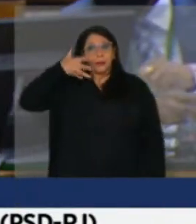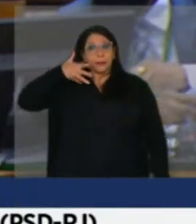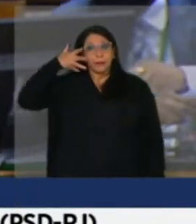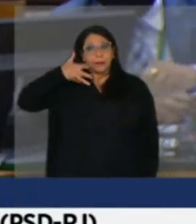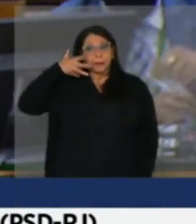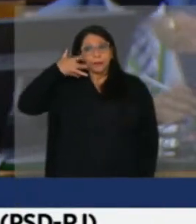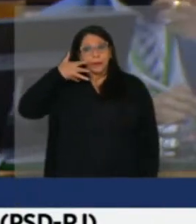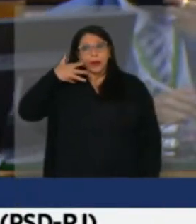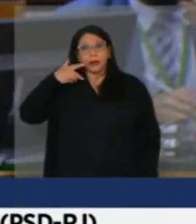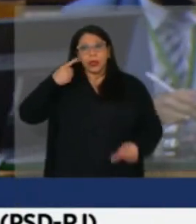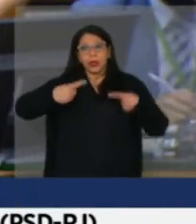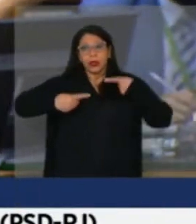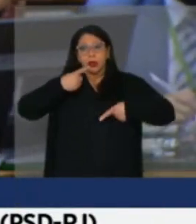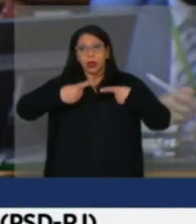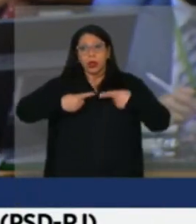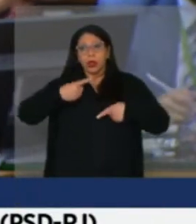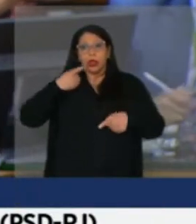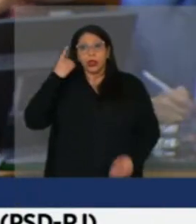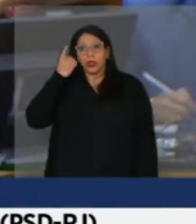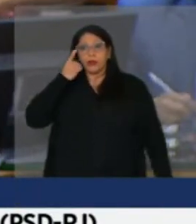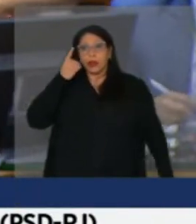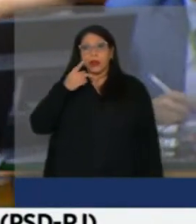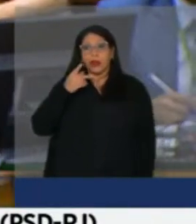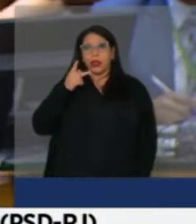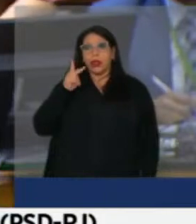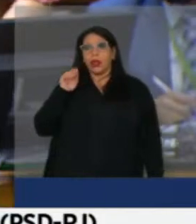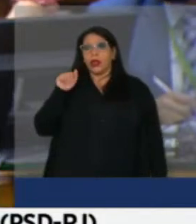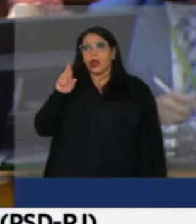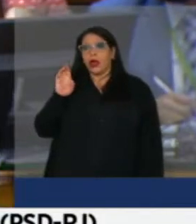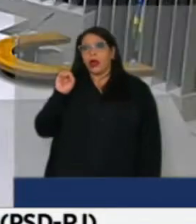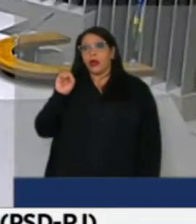para discutir, deputada Carolina de Tone.